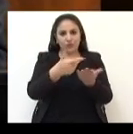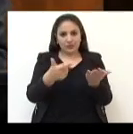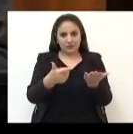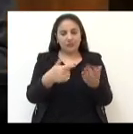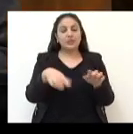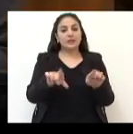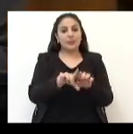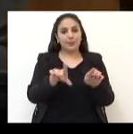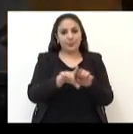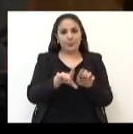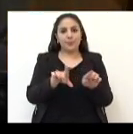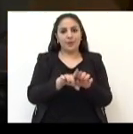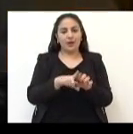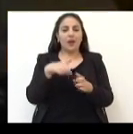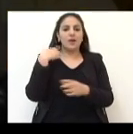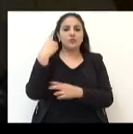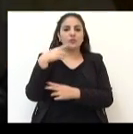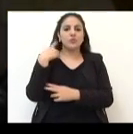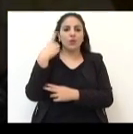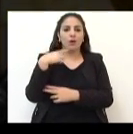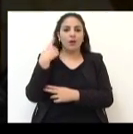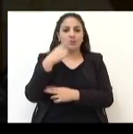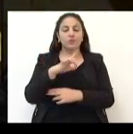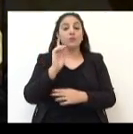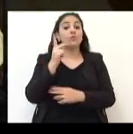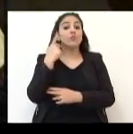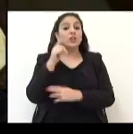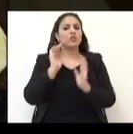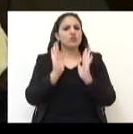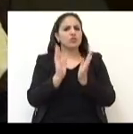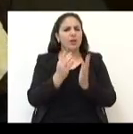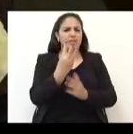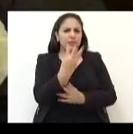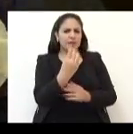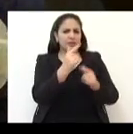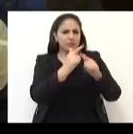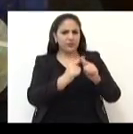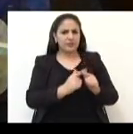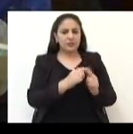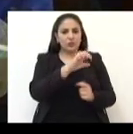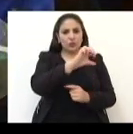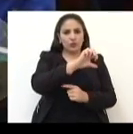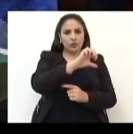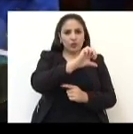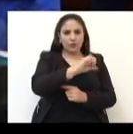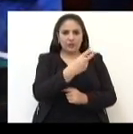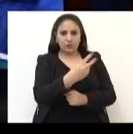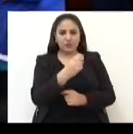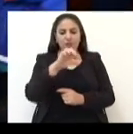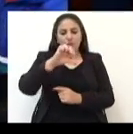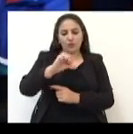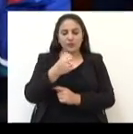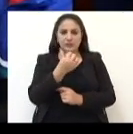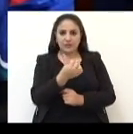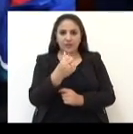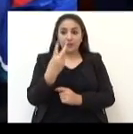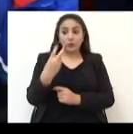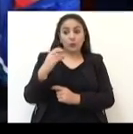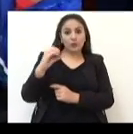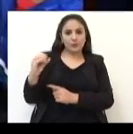e advogado. Foi vereador por 3 mandatos em 92, 96 e 2000.